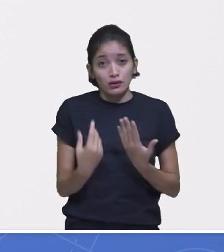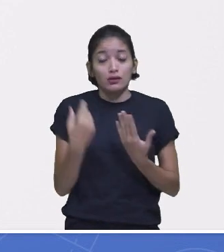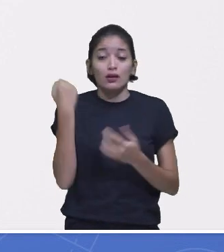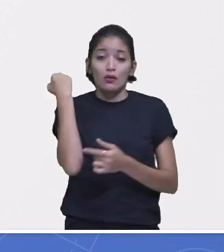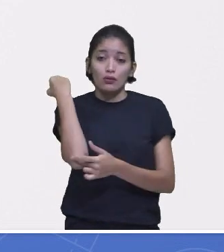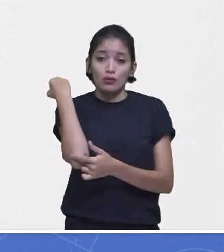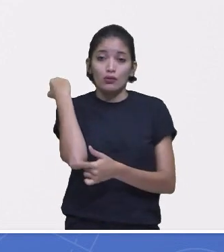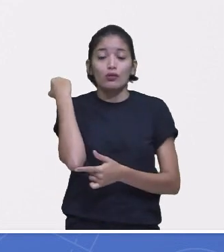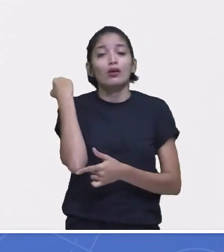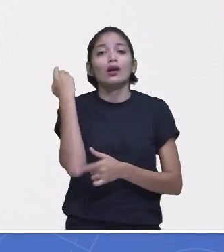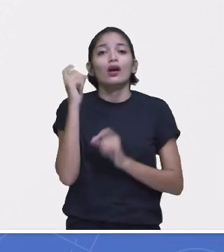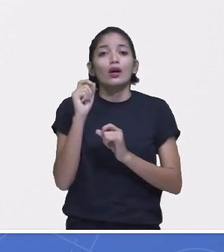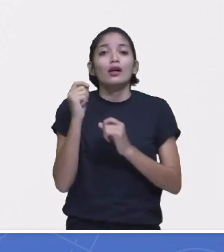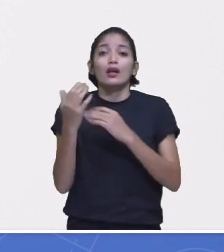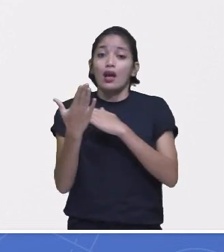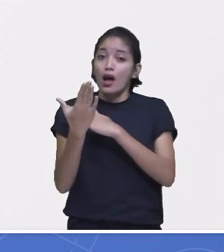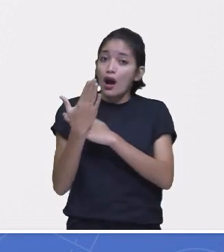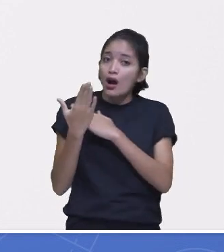com um líquidozinho